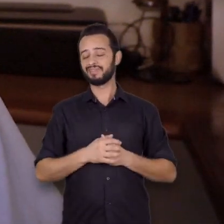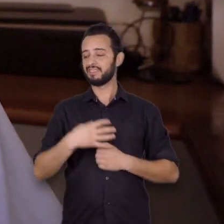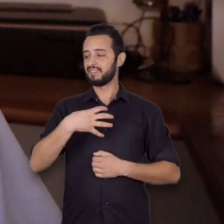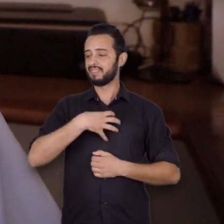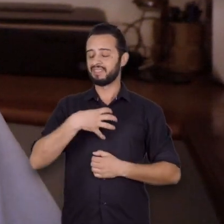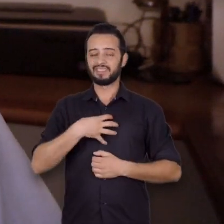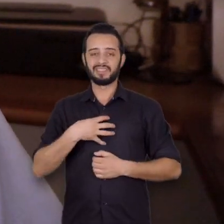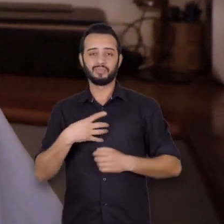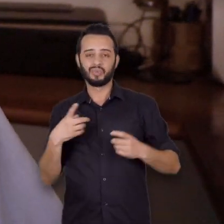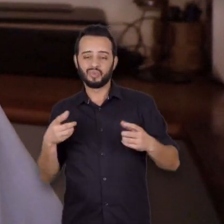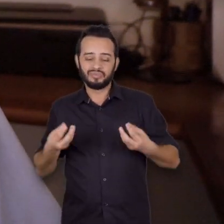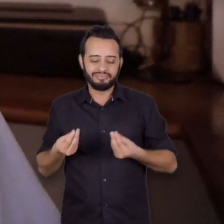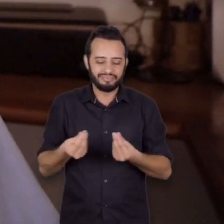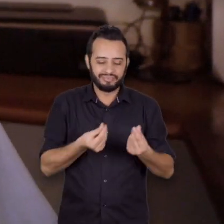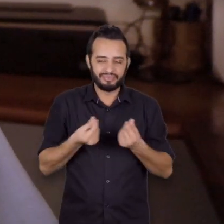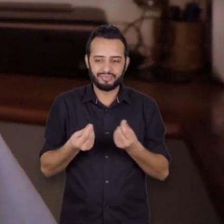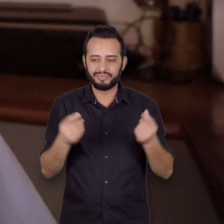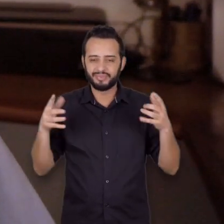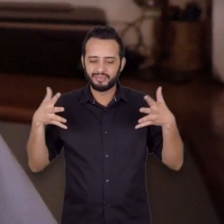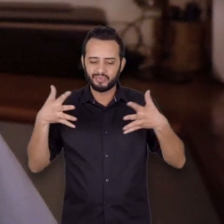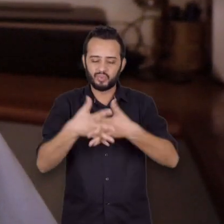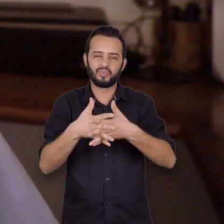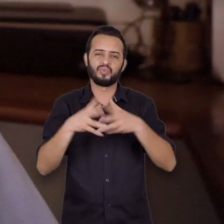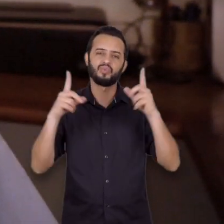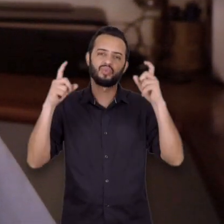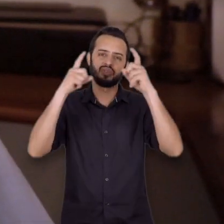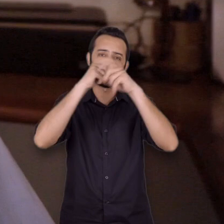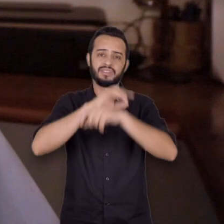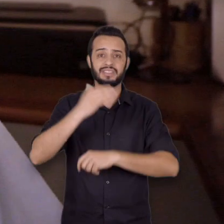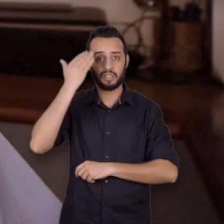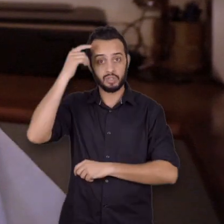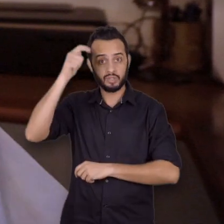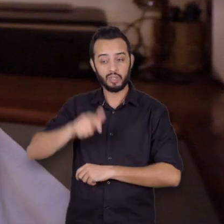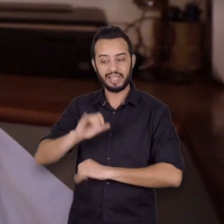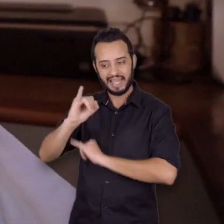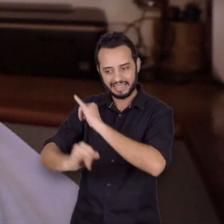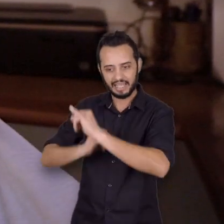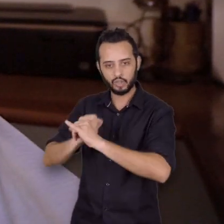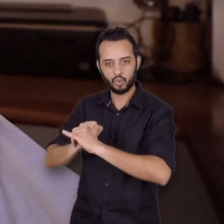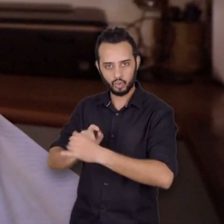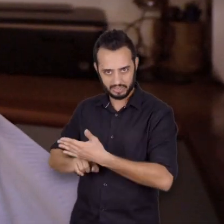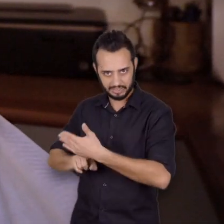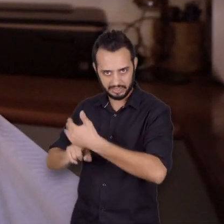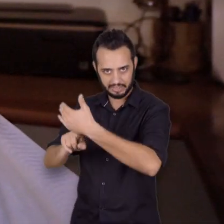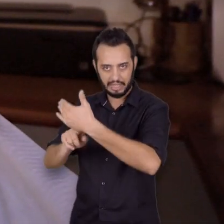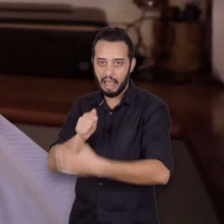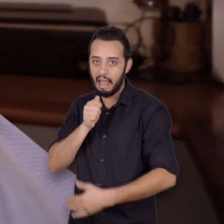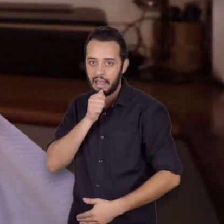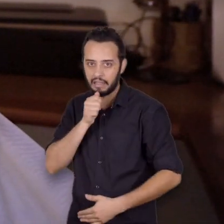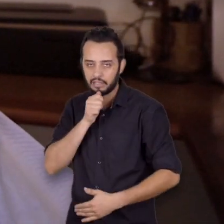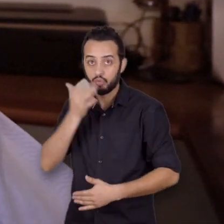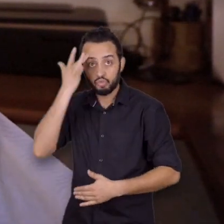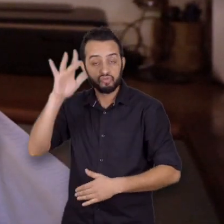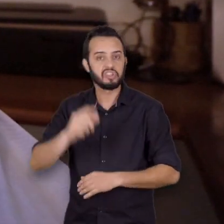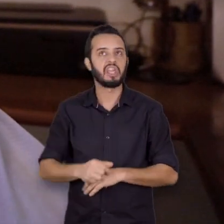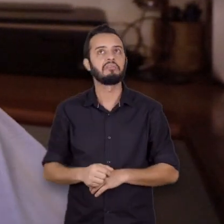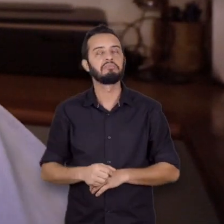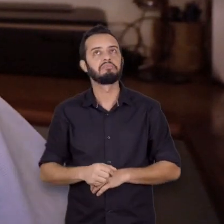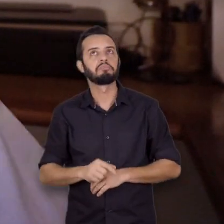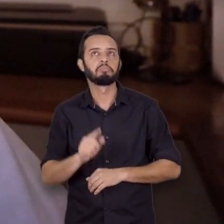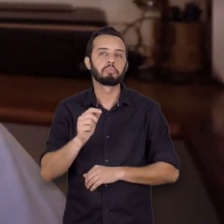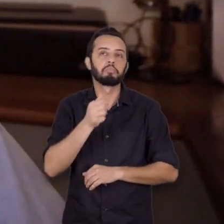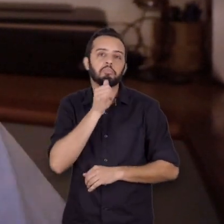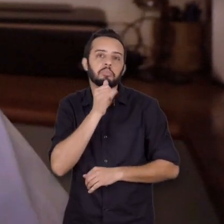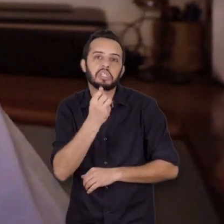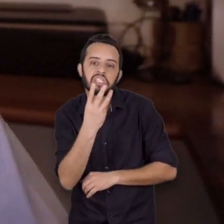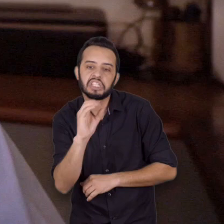uma pergunta. Então, a situação é muito complicada, e aí eu entendo que as tecnologias ainda, não